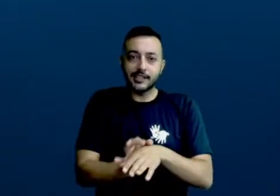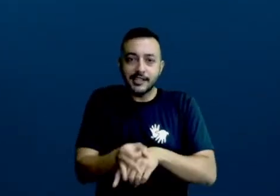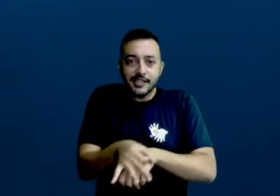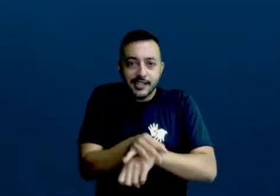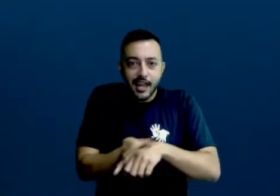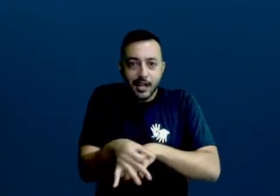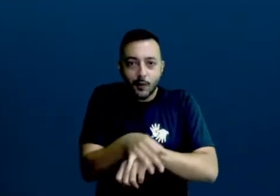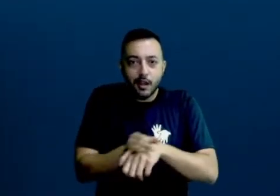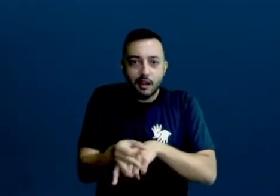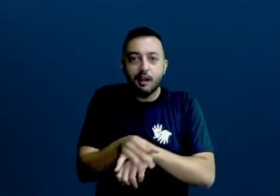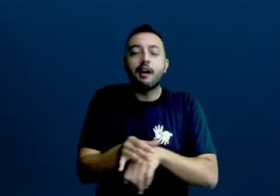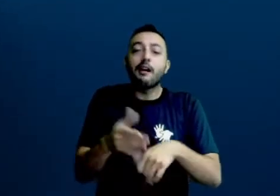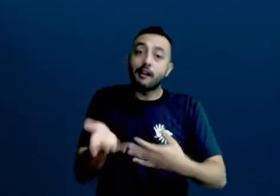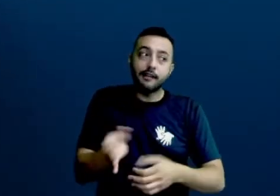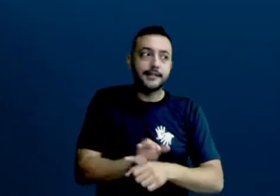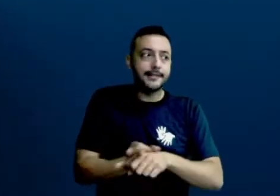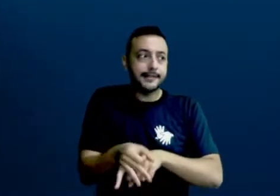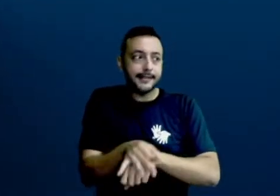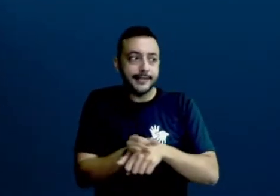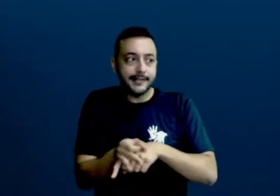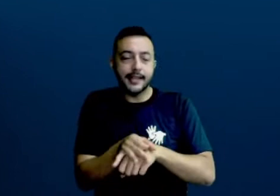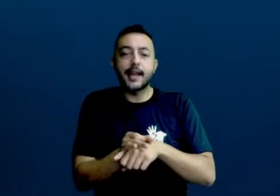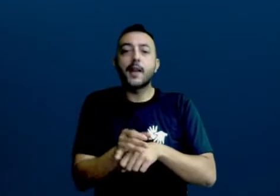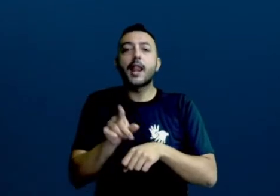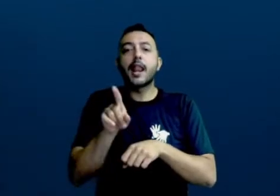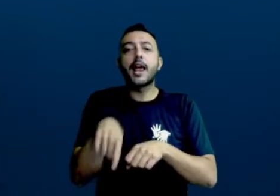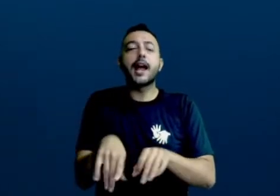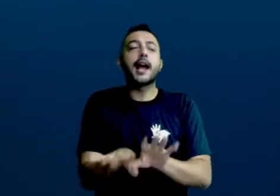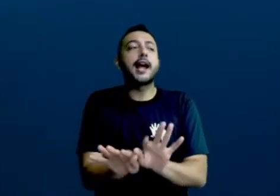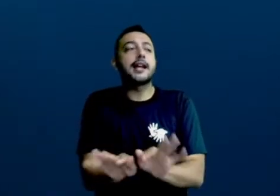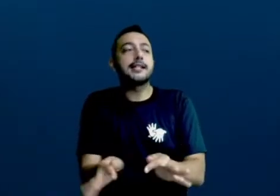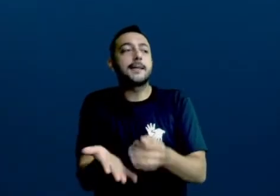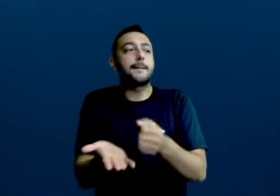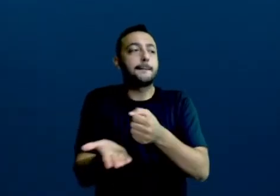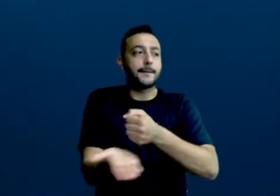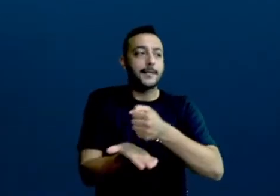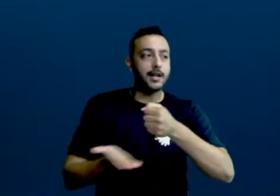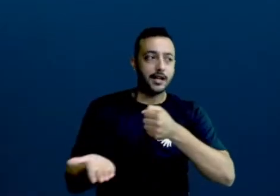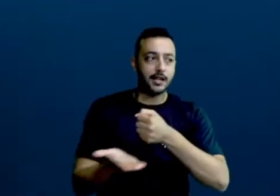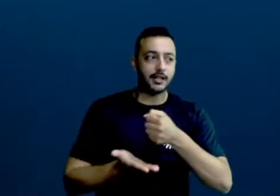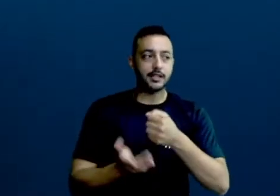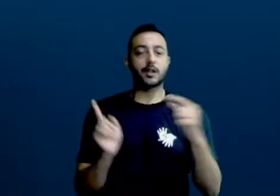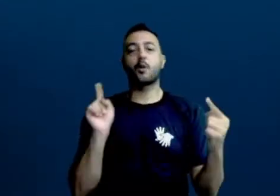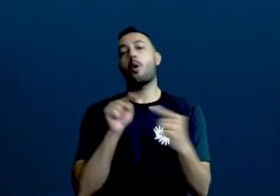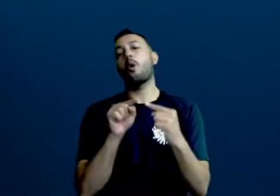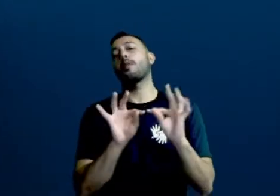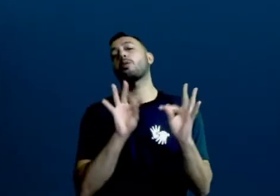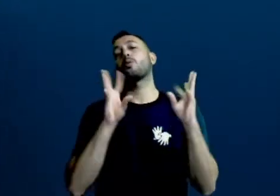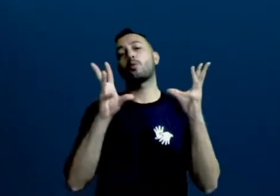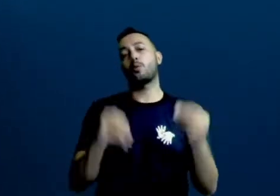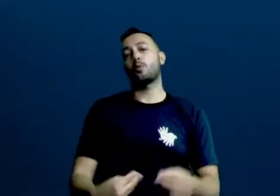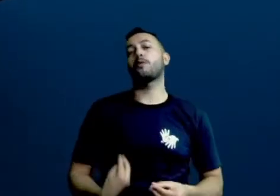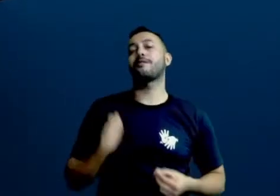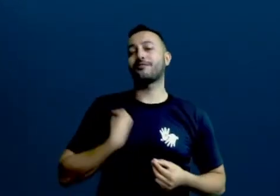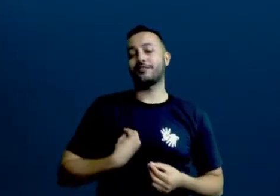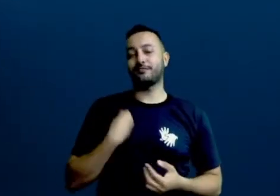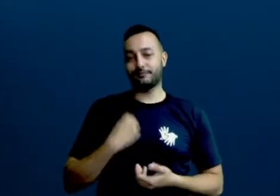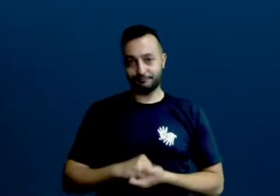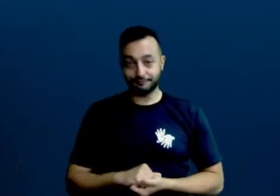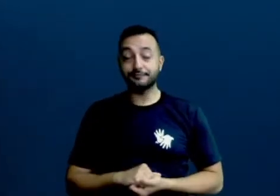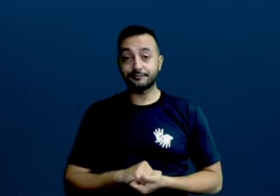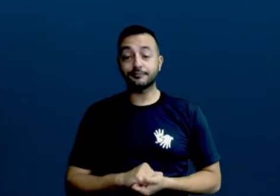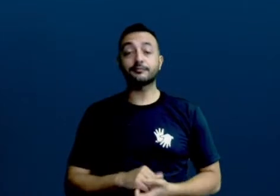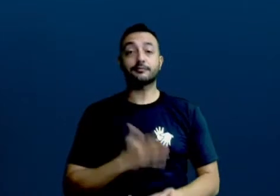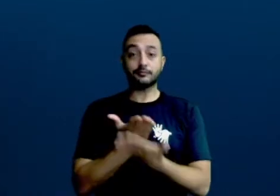células e que essas células elas são as unidades fundamentais que constituem todos os seres vivos né